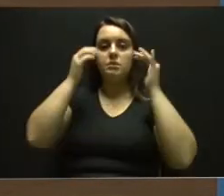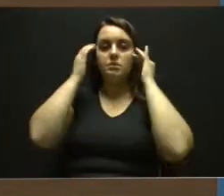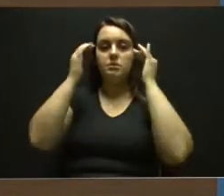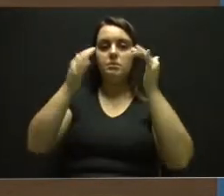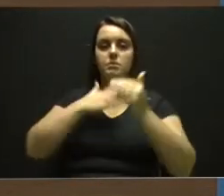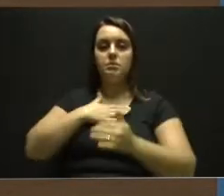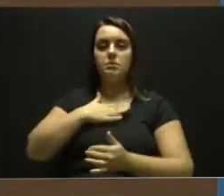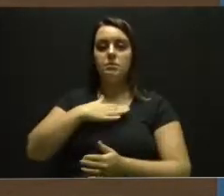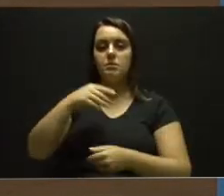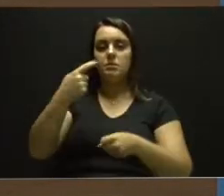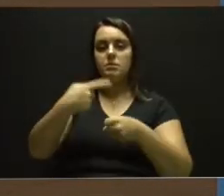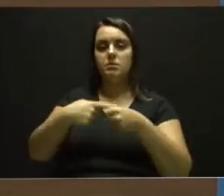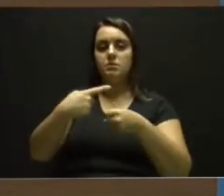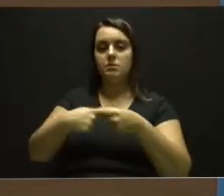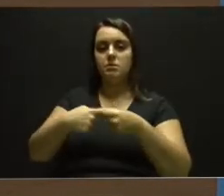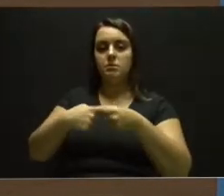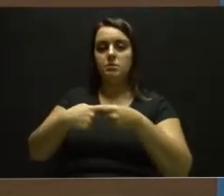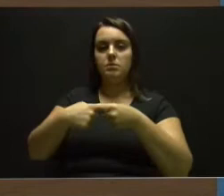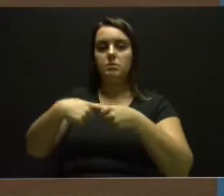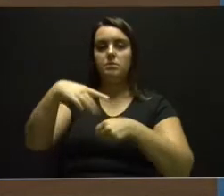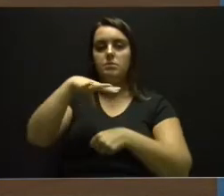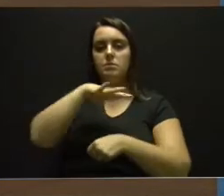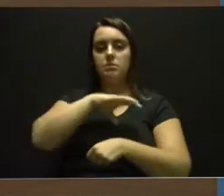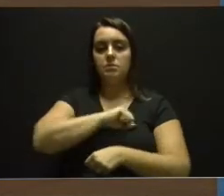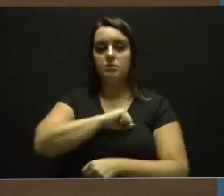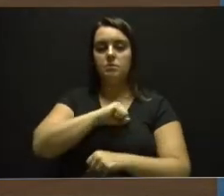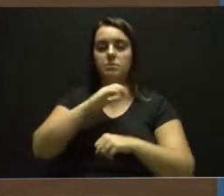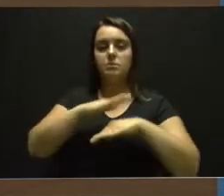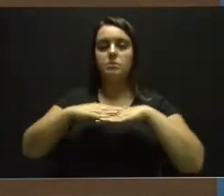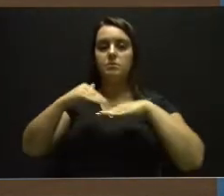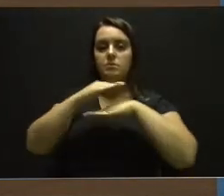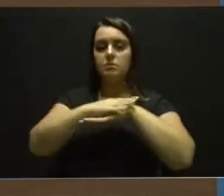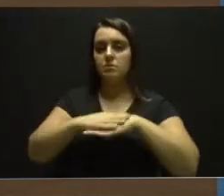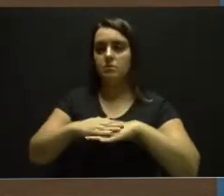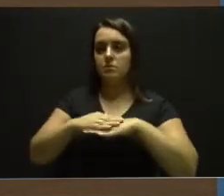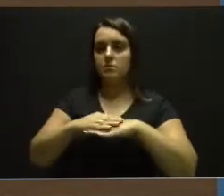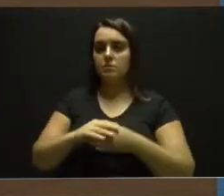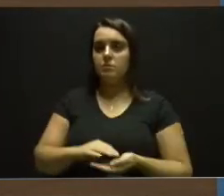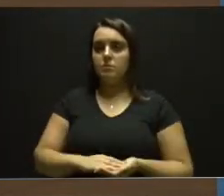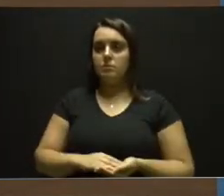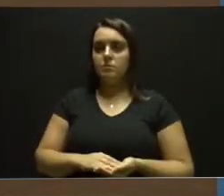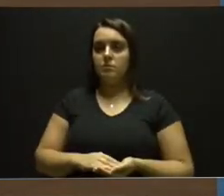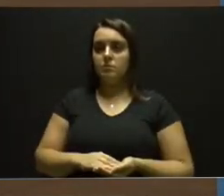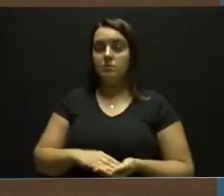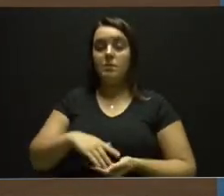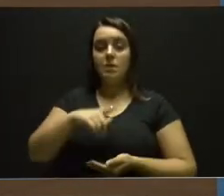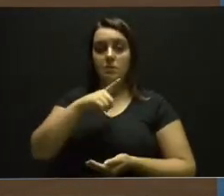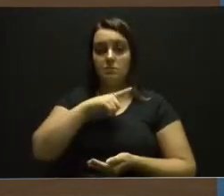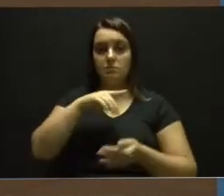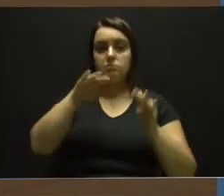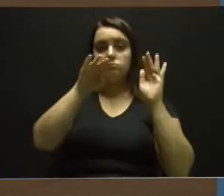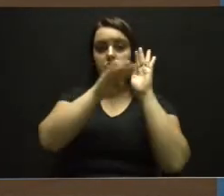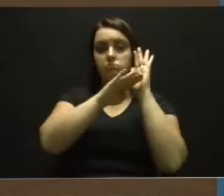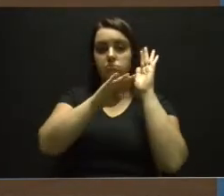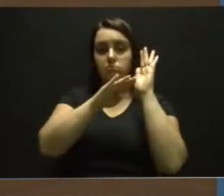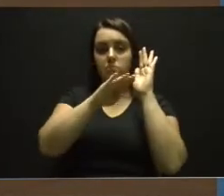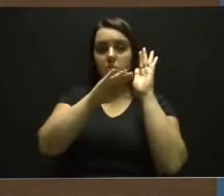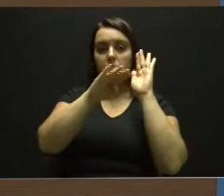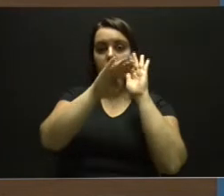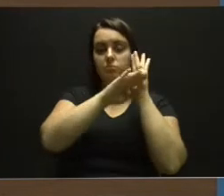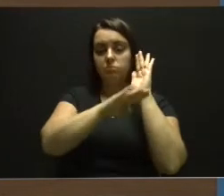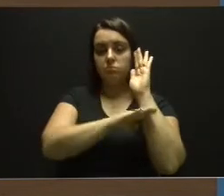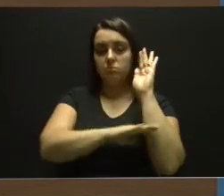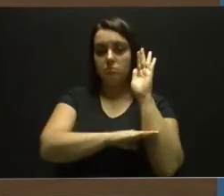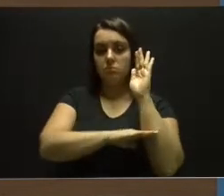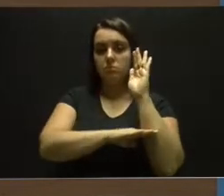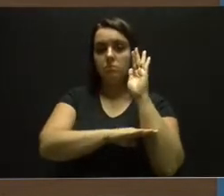carinho temos uma entidade que o veracruz hoje tem um projeto que eu fui escola o que foi